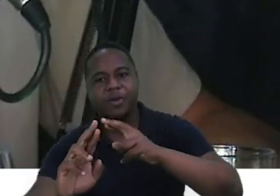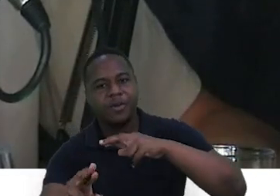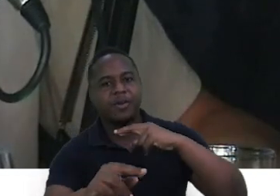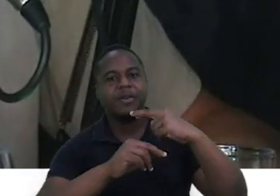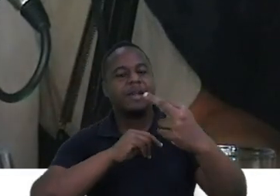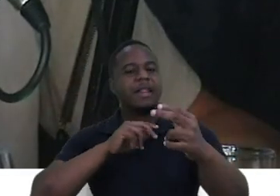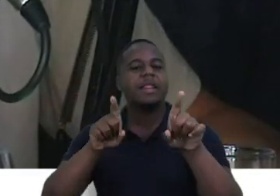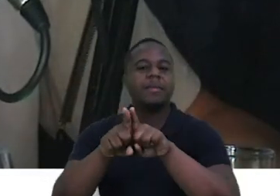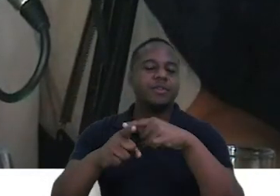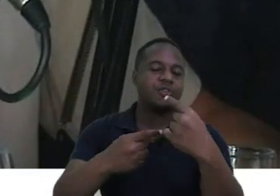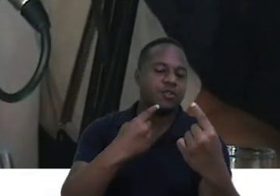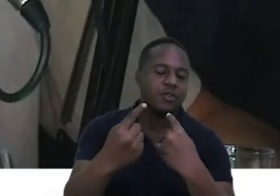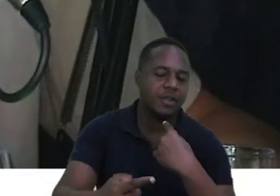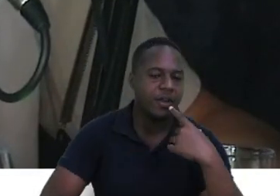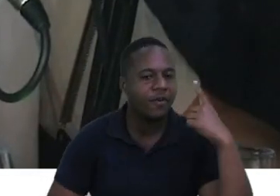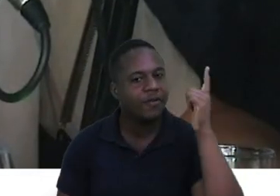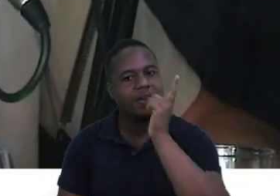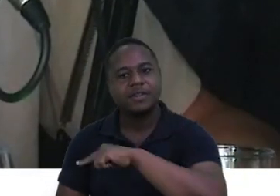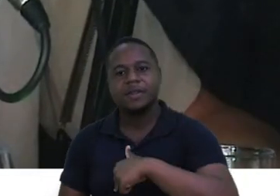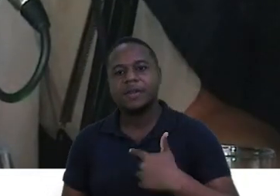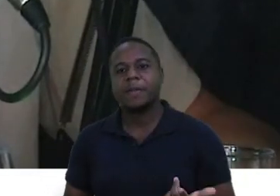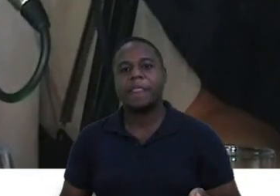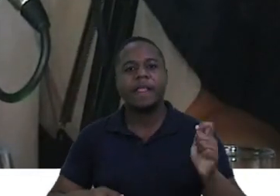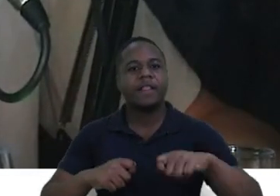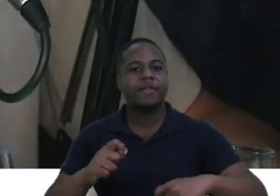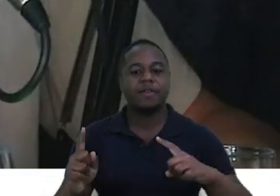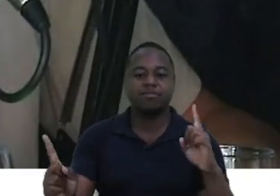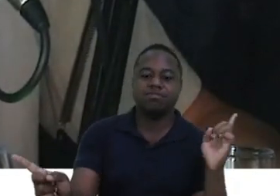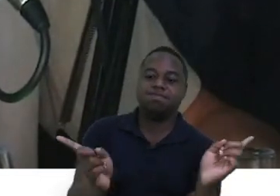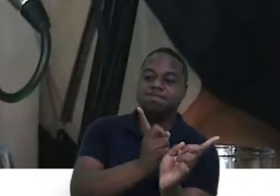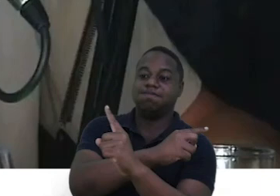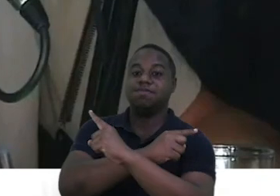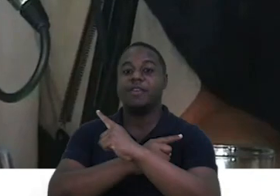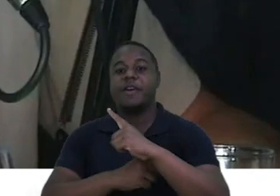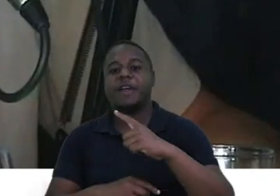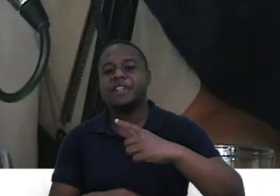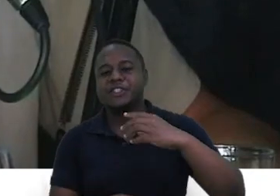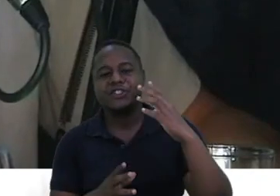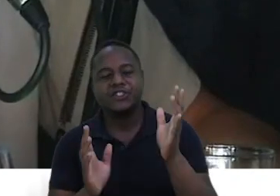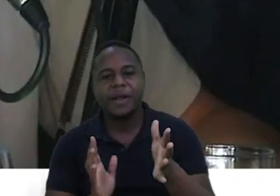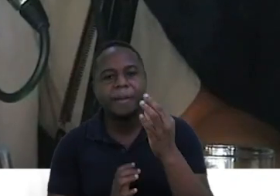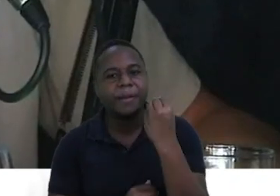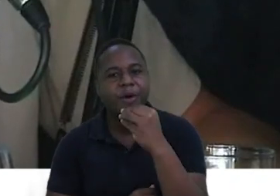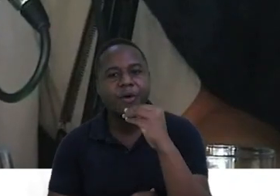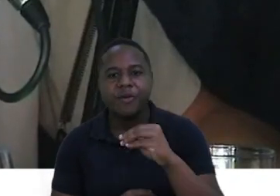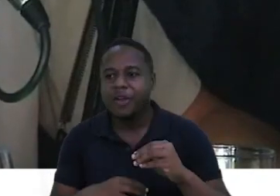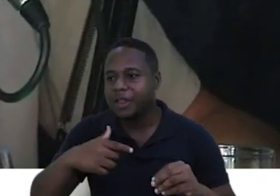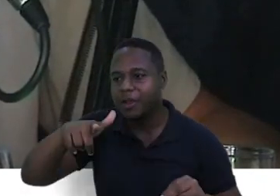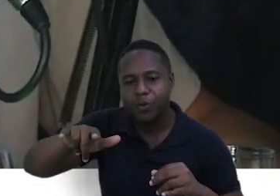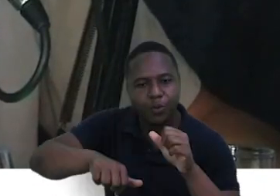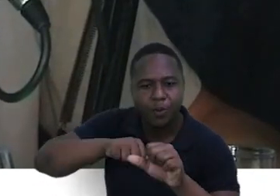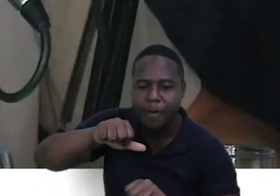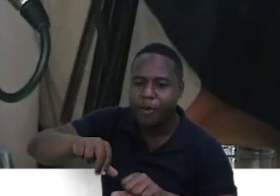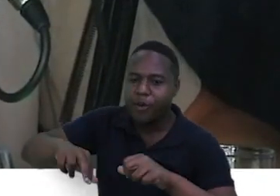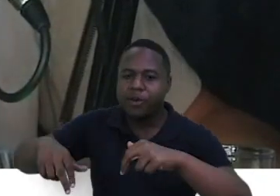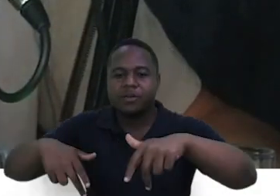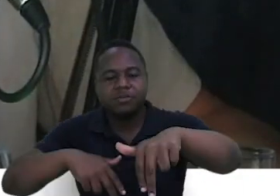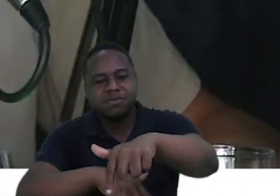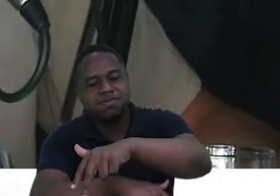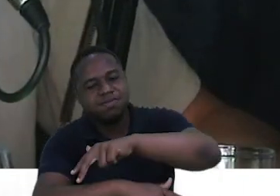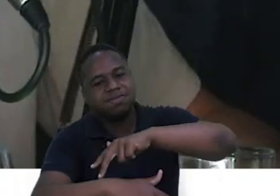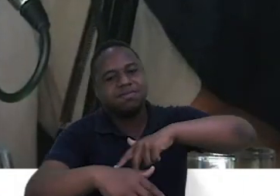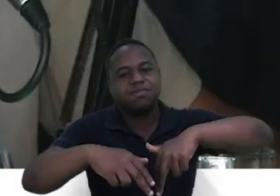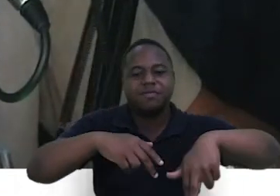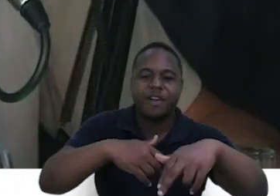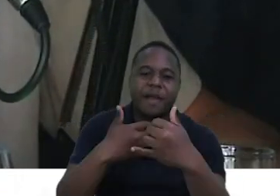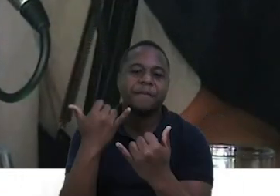a gente acolhe. E um momento que poderia ser um desencontro, a gente já aproveita para fazer outra coisa. E aí vira tudo